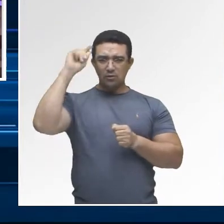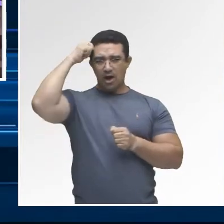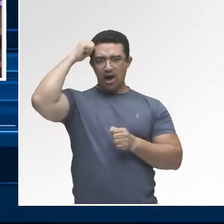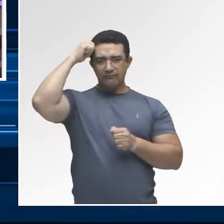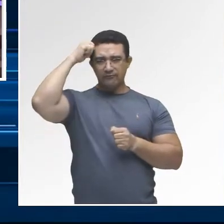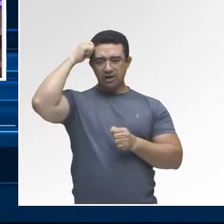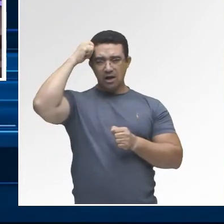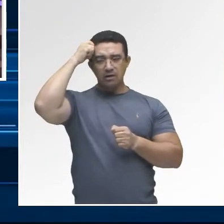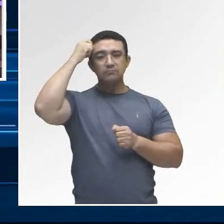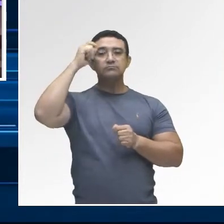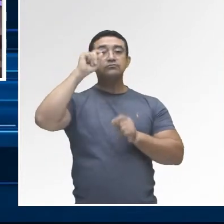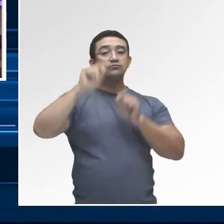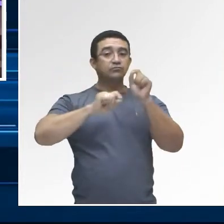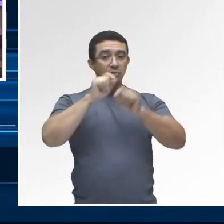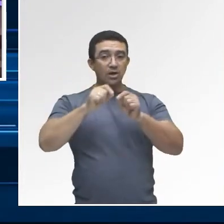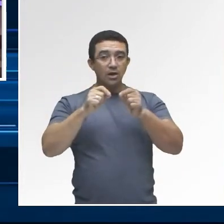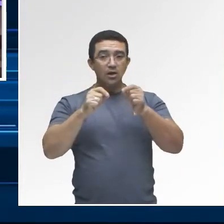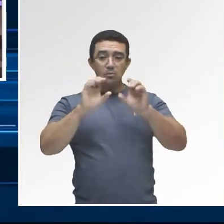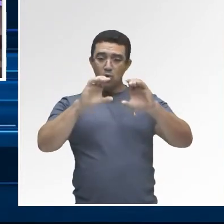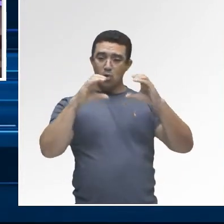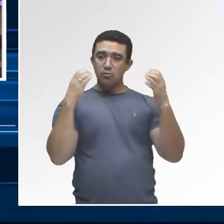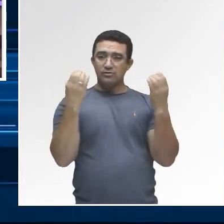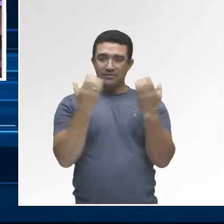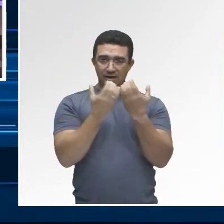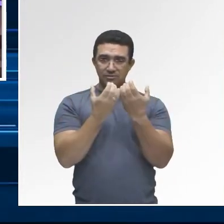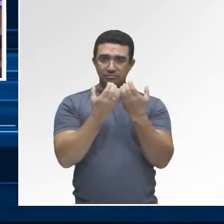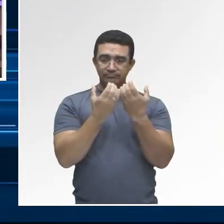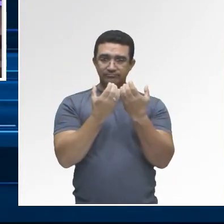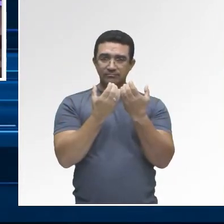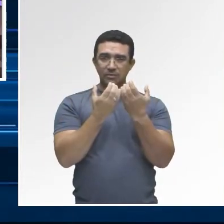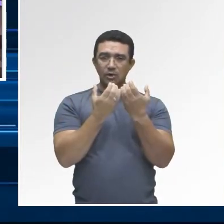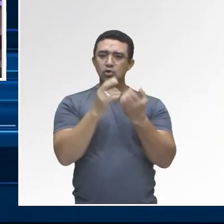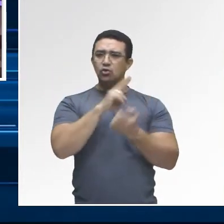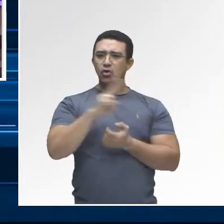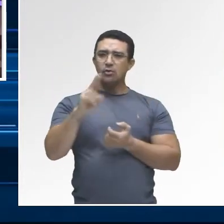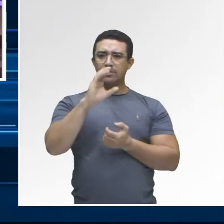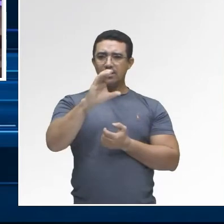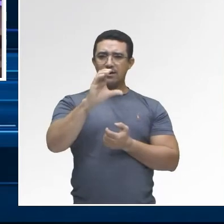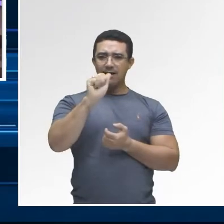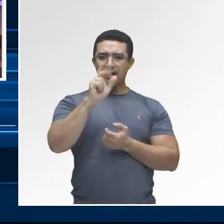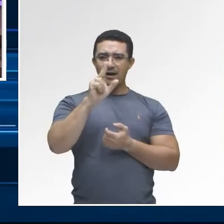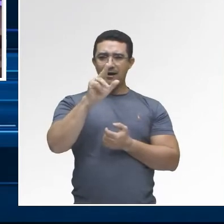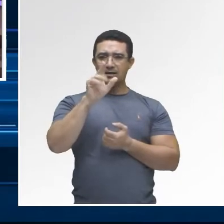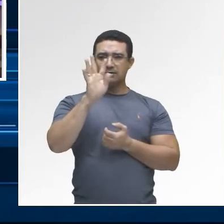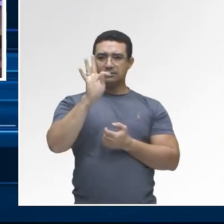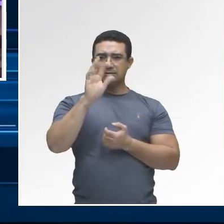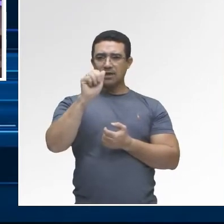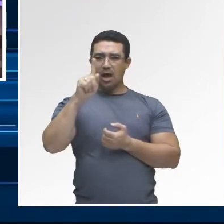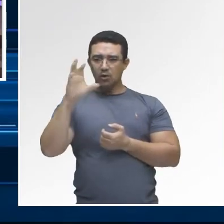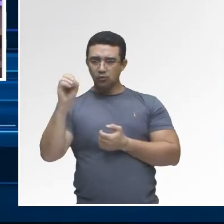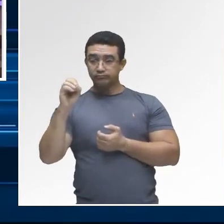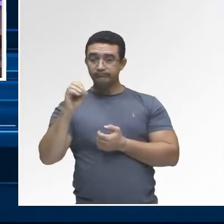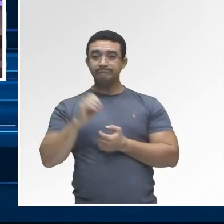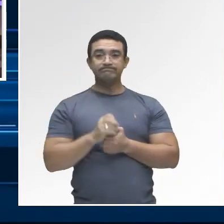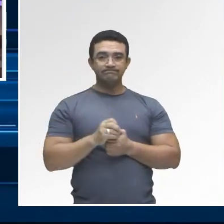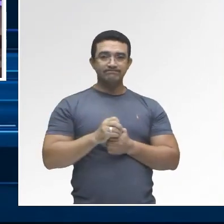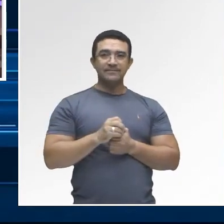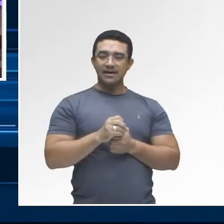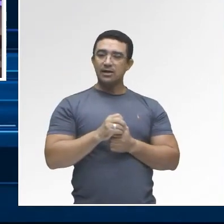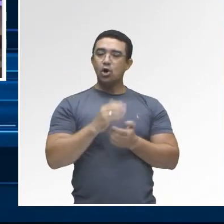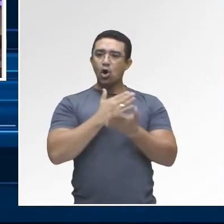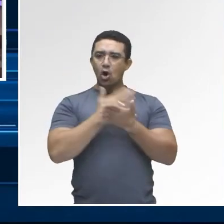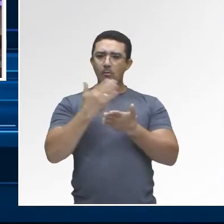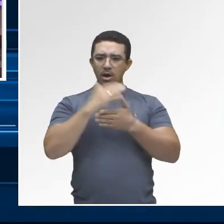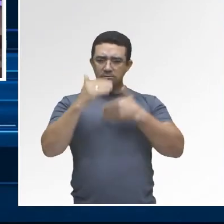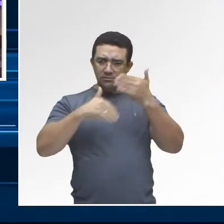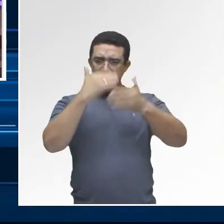chamava Cartago. E os cartagineses, eles vão prosperar e vão tomar conta do mar Mediterrâneo, que era